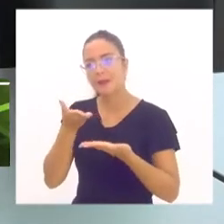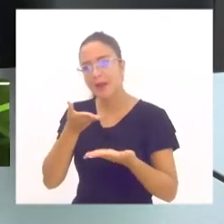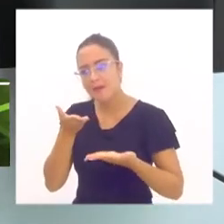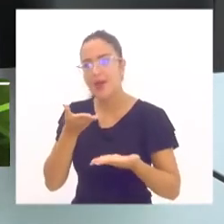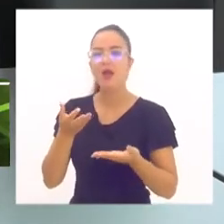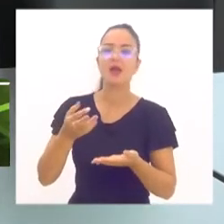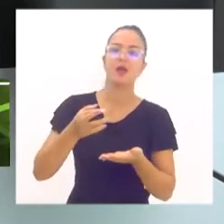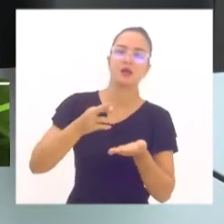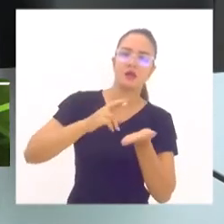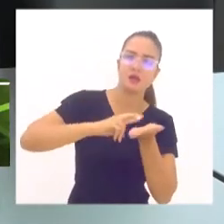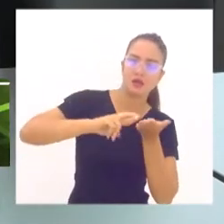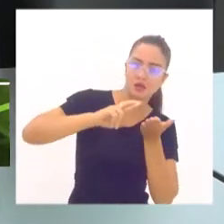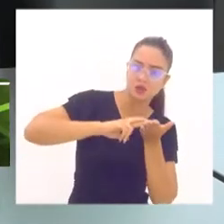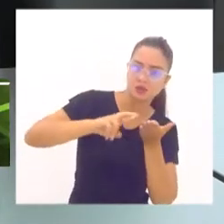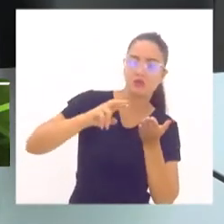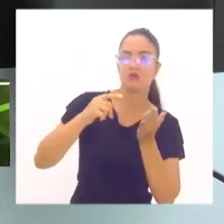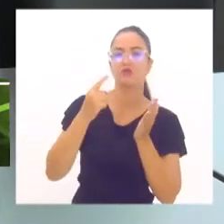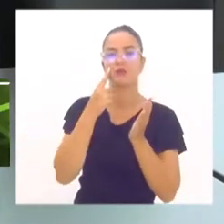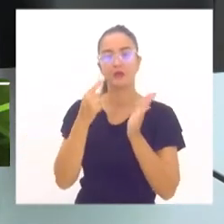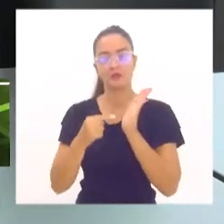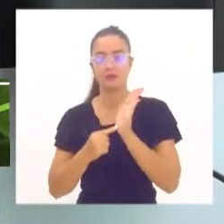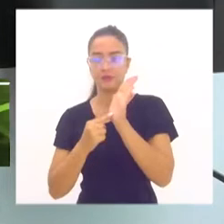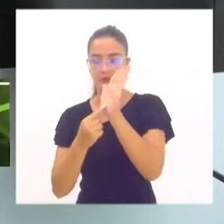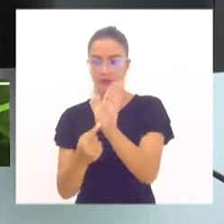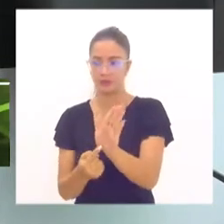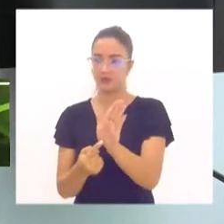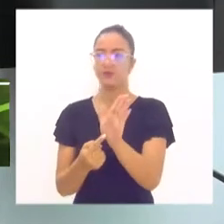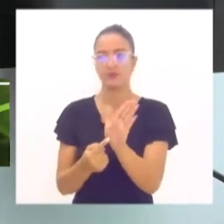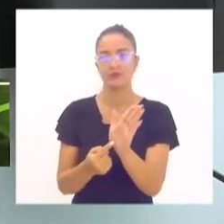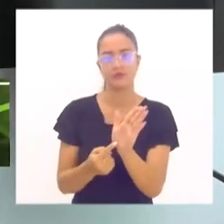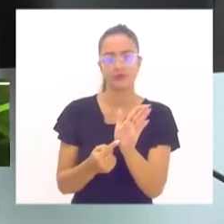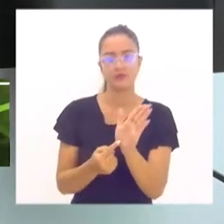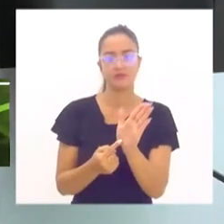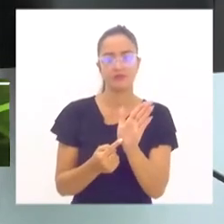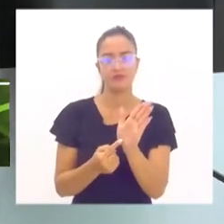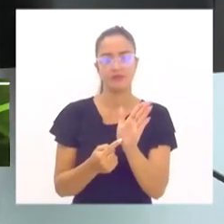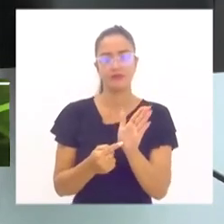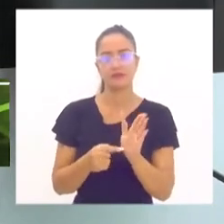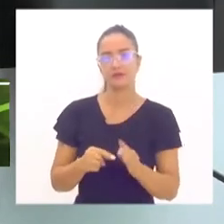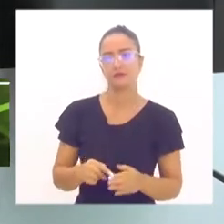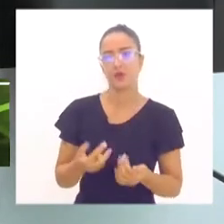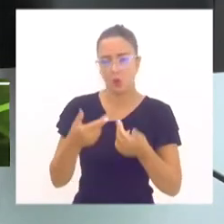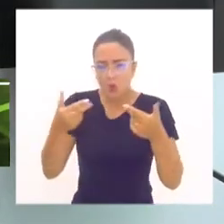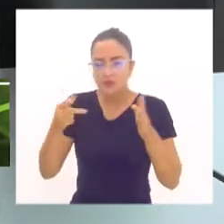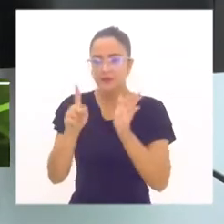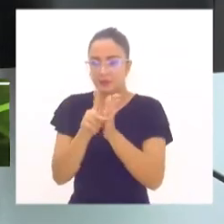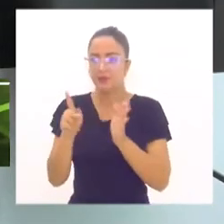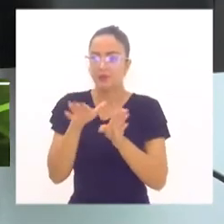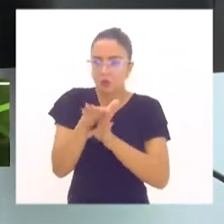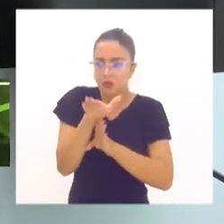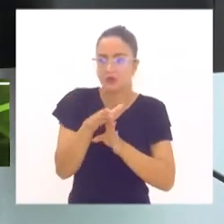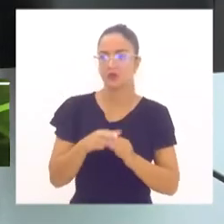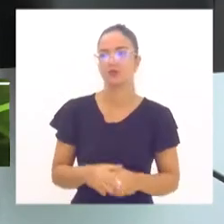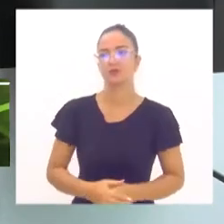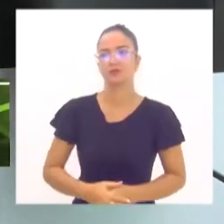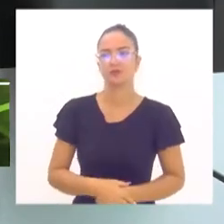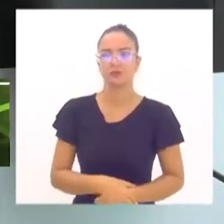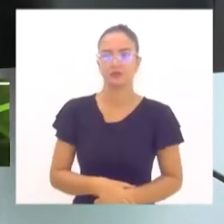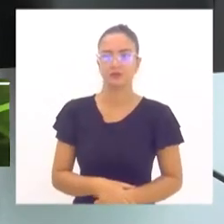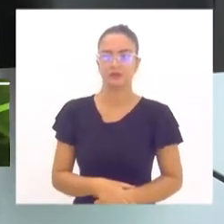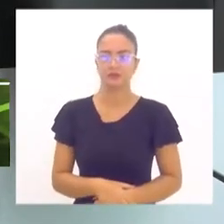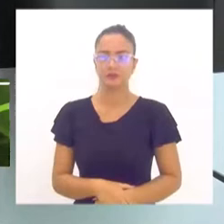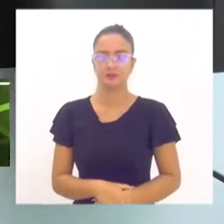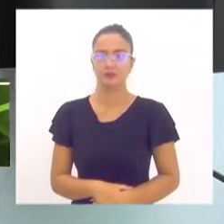relatório, então, de anual de responsabilidade educacional do Conselho. Quem fará a apresentação será o